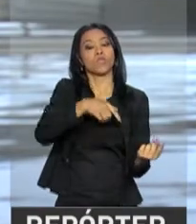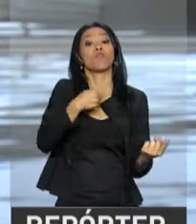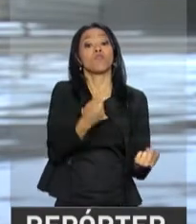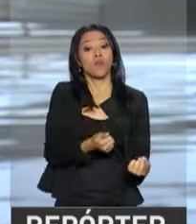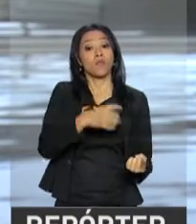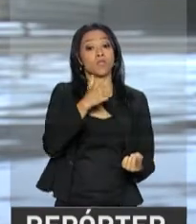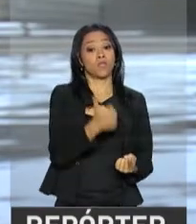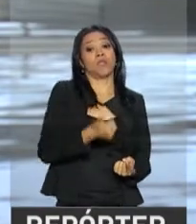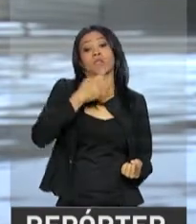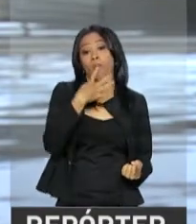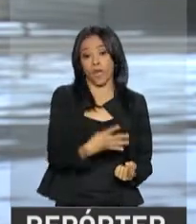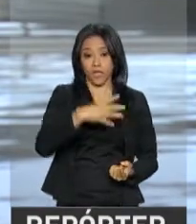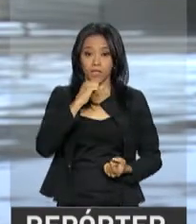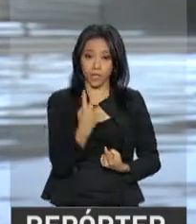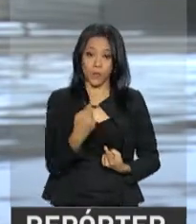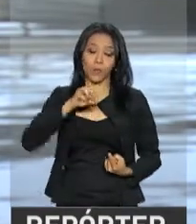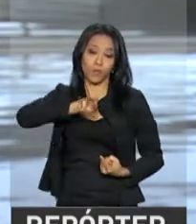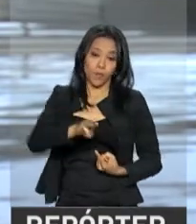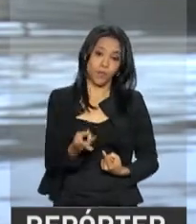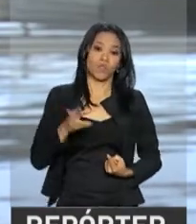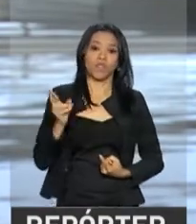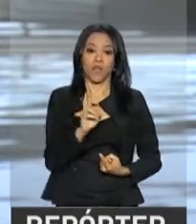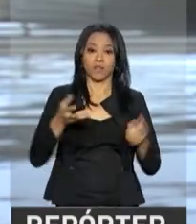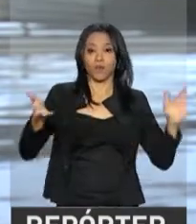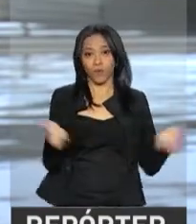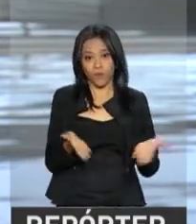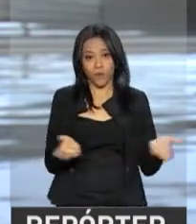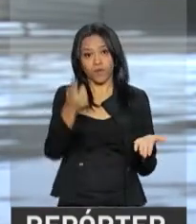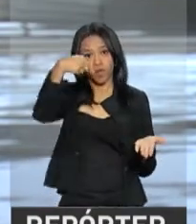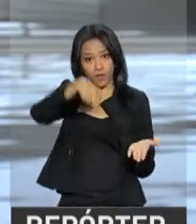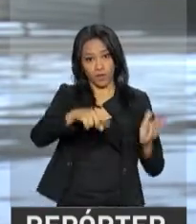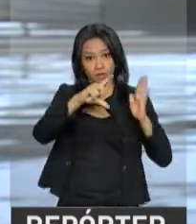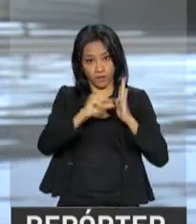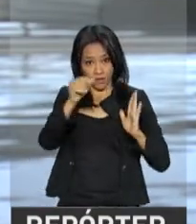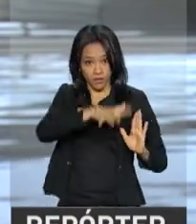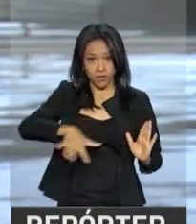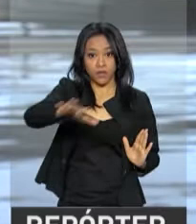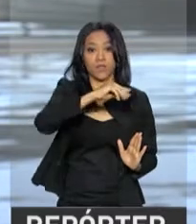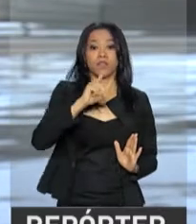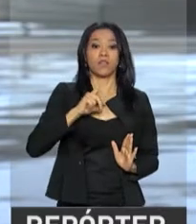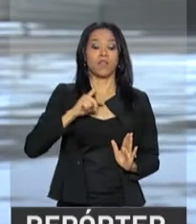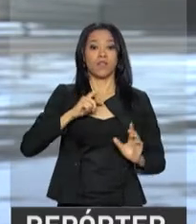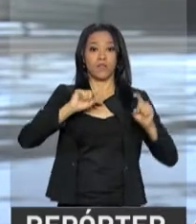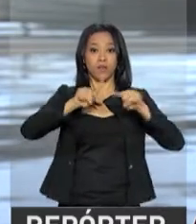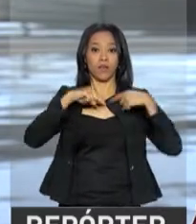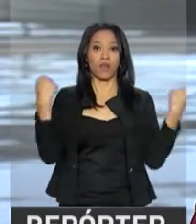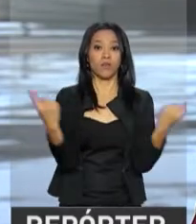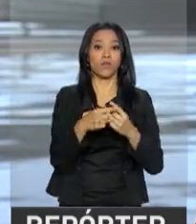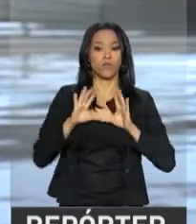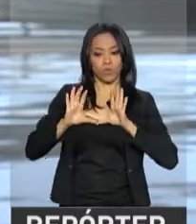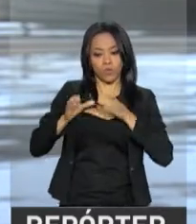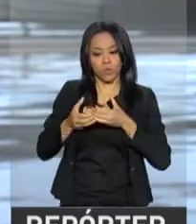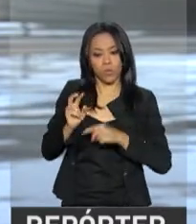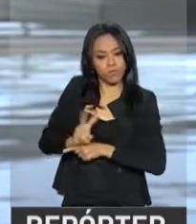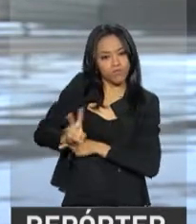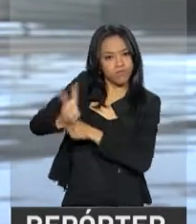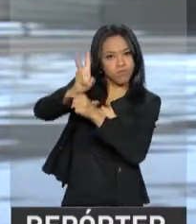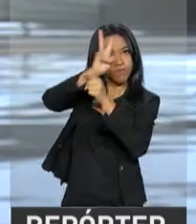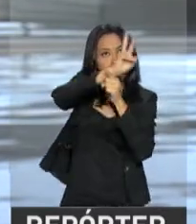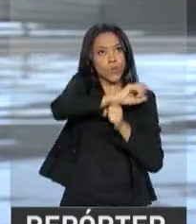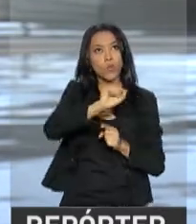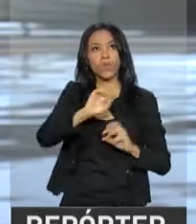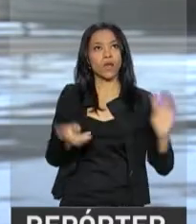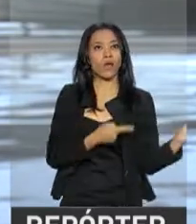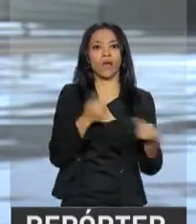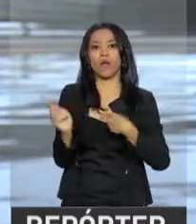141 milhões de reais hoje aqui no palácio do planalto tem uma reunião kim comentei que monitora essa situação em todo o país